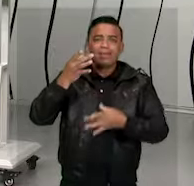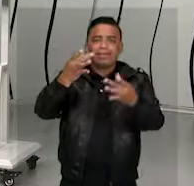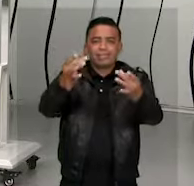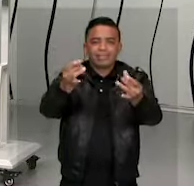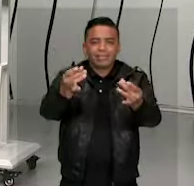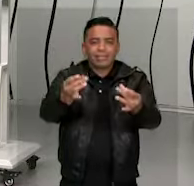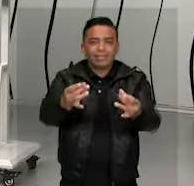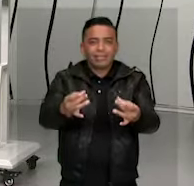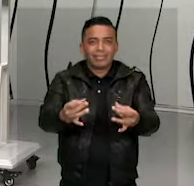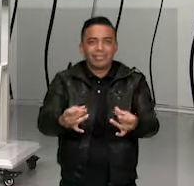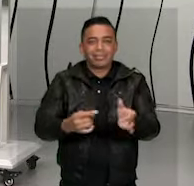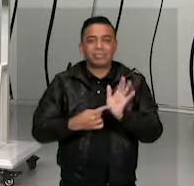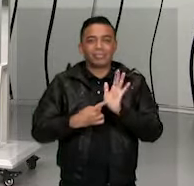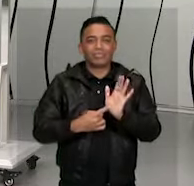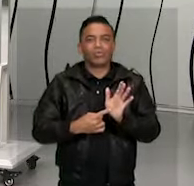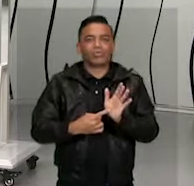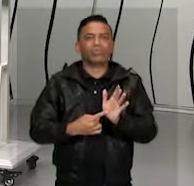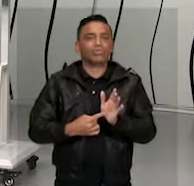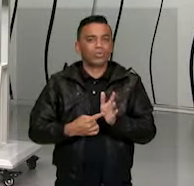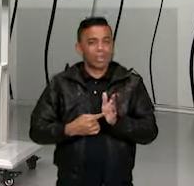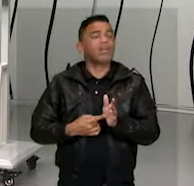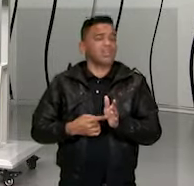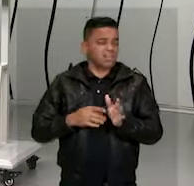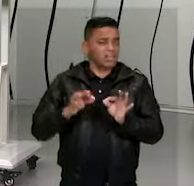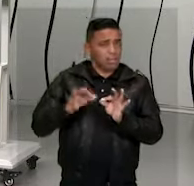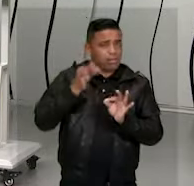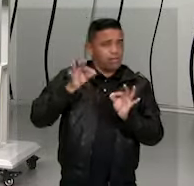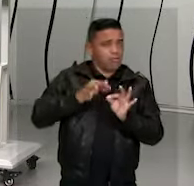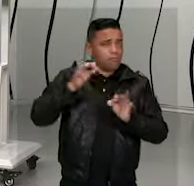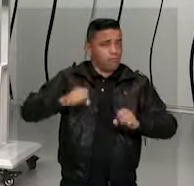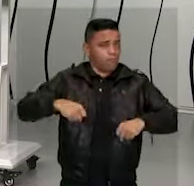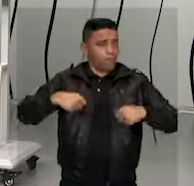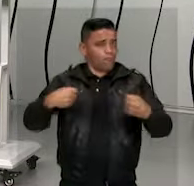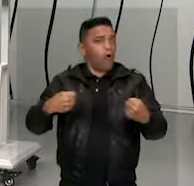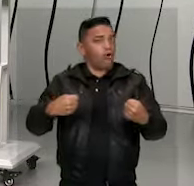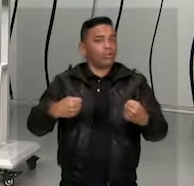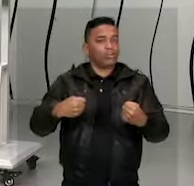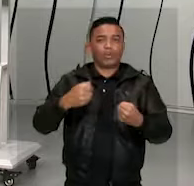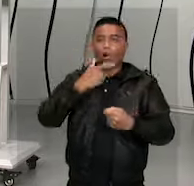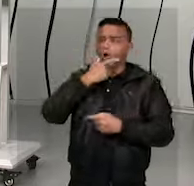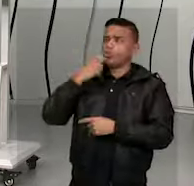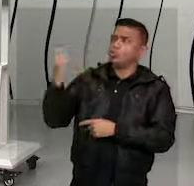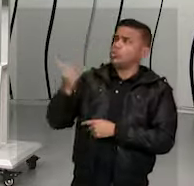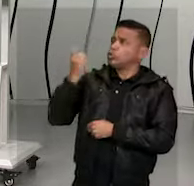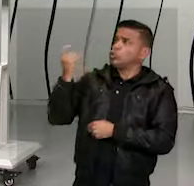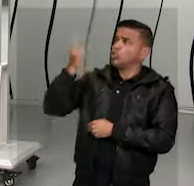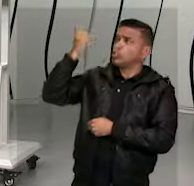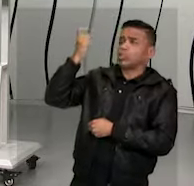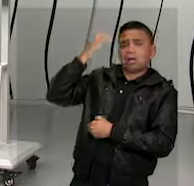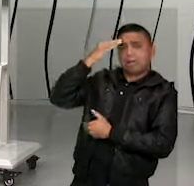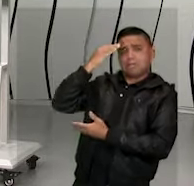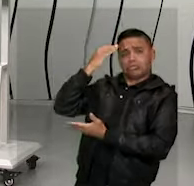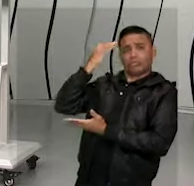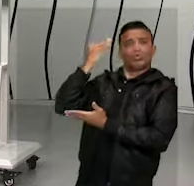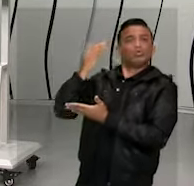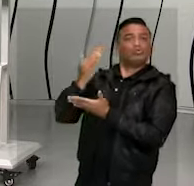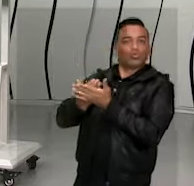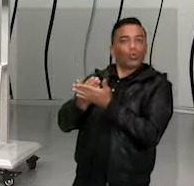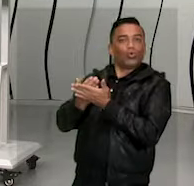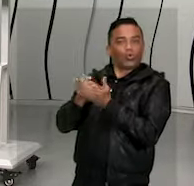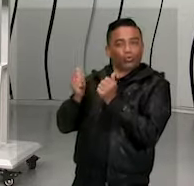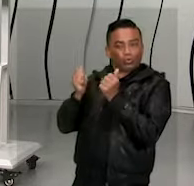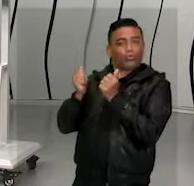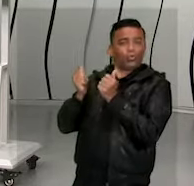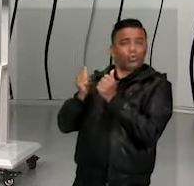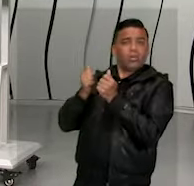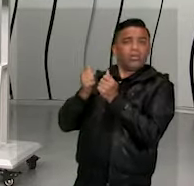descrevendo. Funcionou como ele planejara, porque o gigante acreditou que havia sido seu companheiro quem atirara